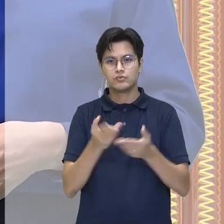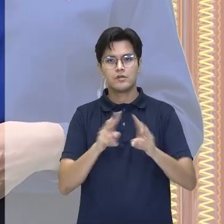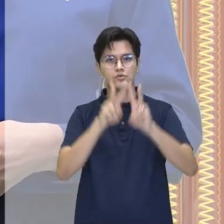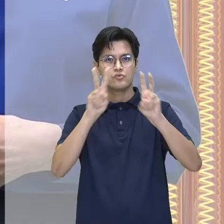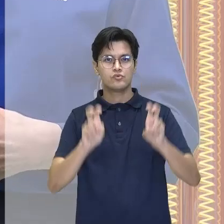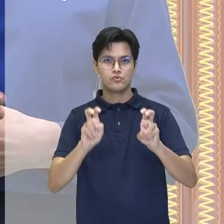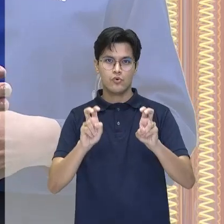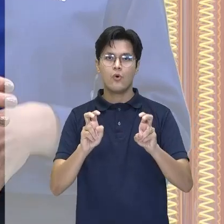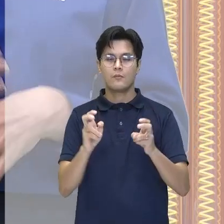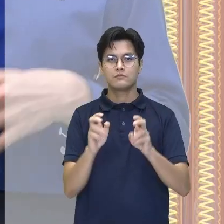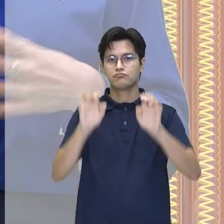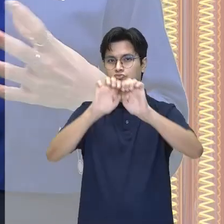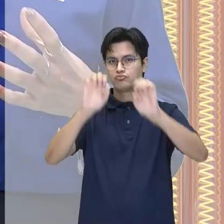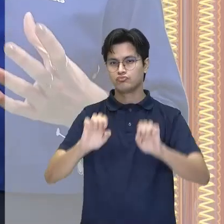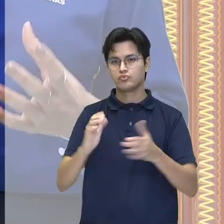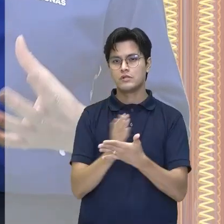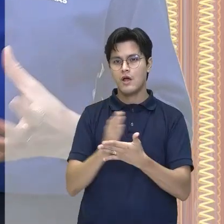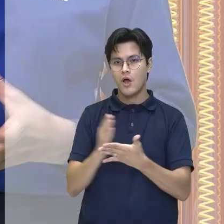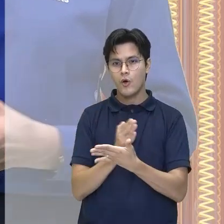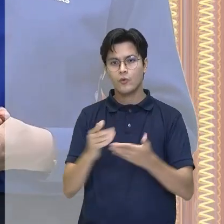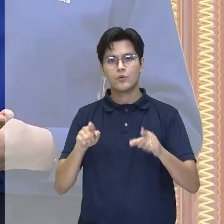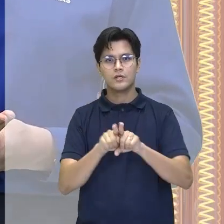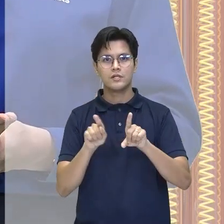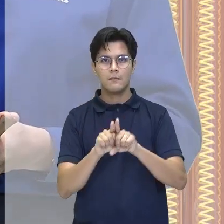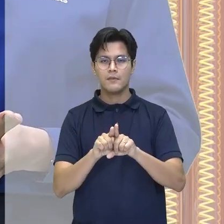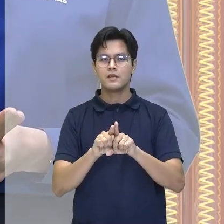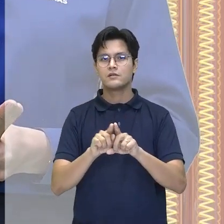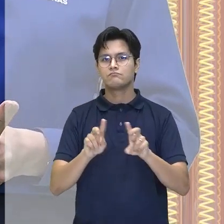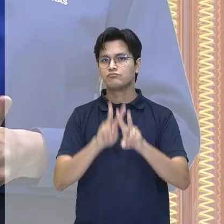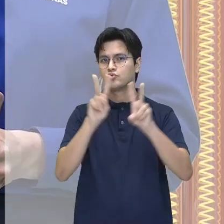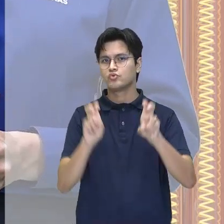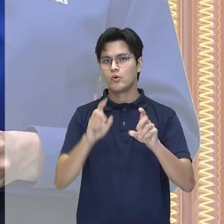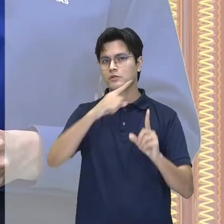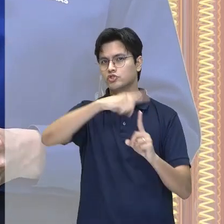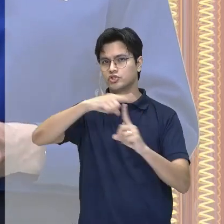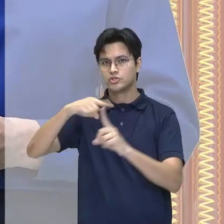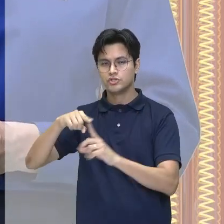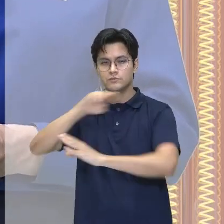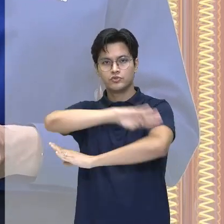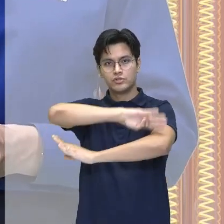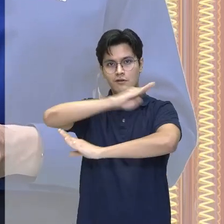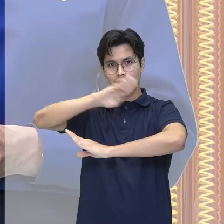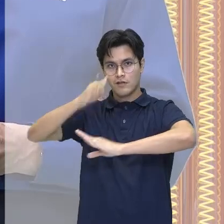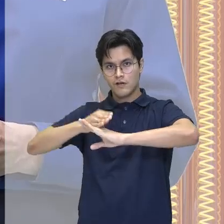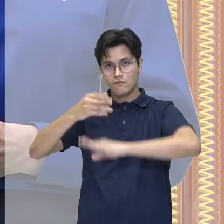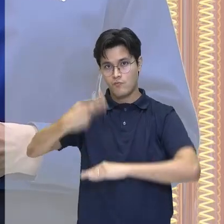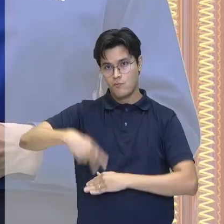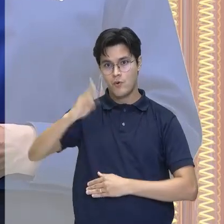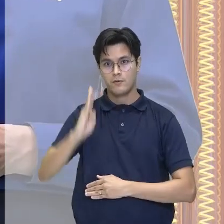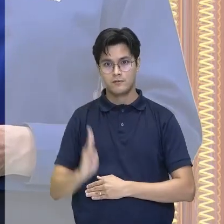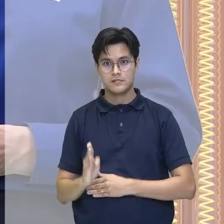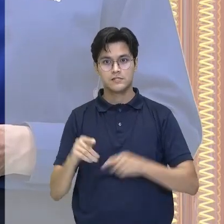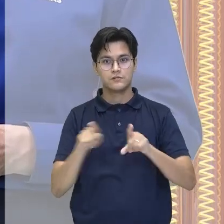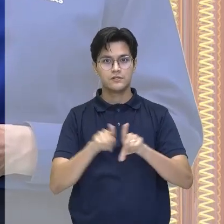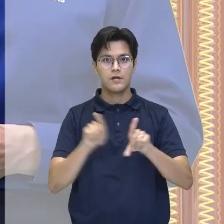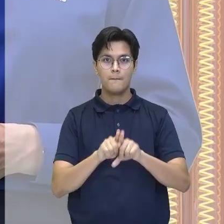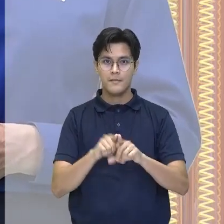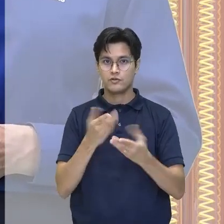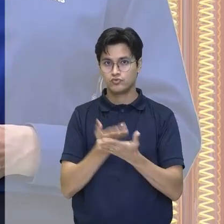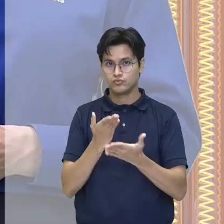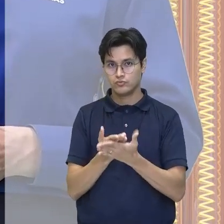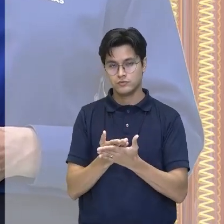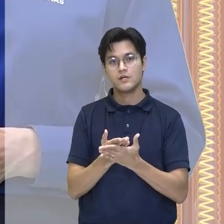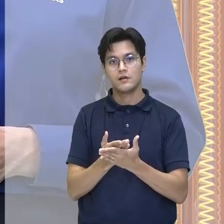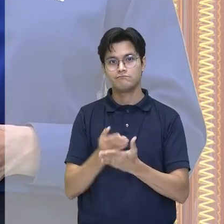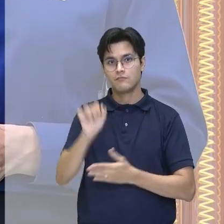algumas dessas estruturas, sobre as formas do relevo brasileiro. E também vamos estudar na próxima imagem,